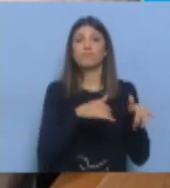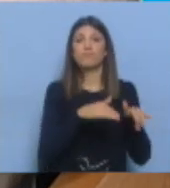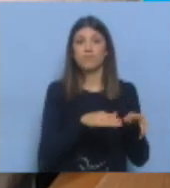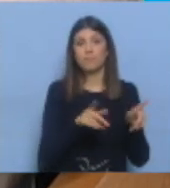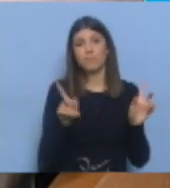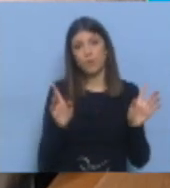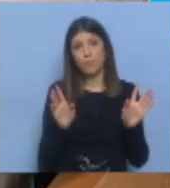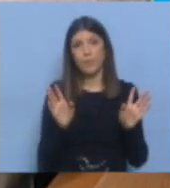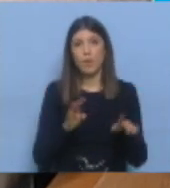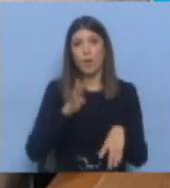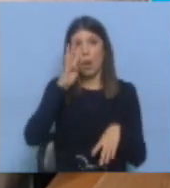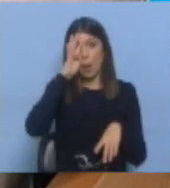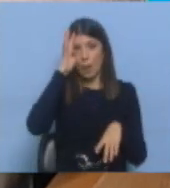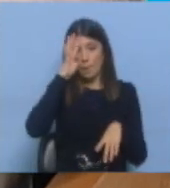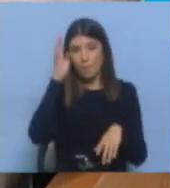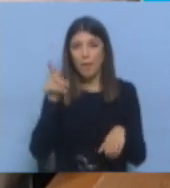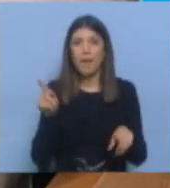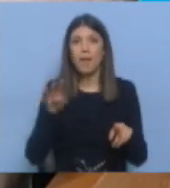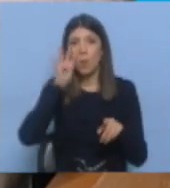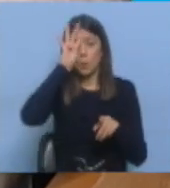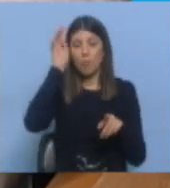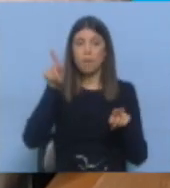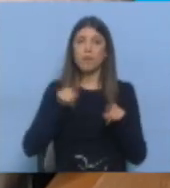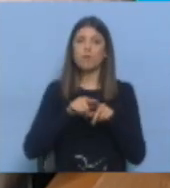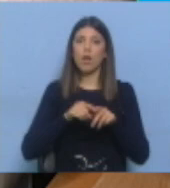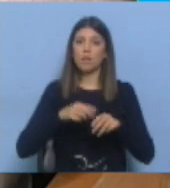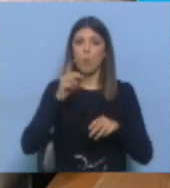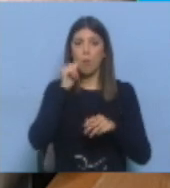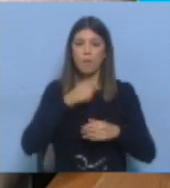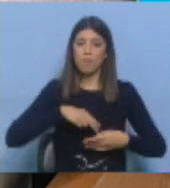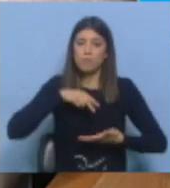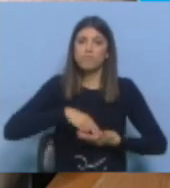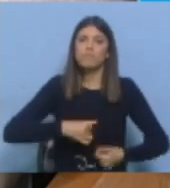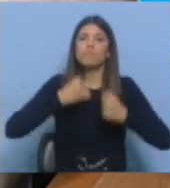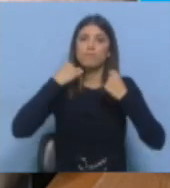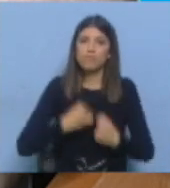Às vezes a gente concorda aqui. É um homem cheio de tenacidade e, portanto,